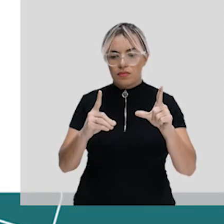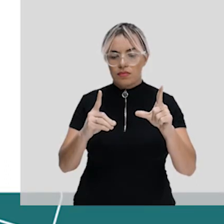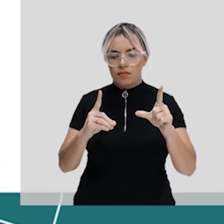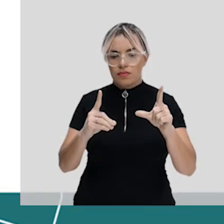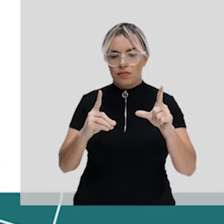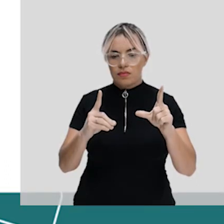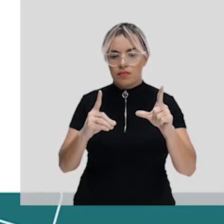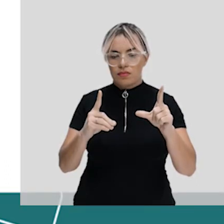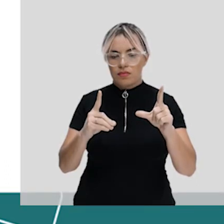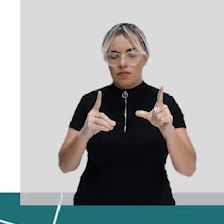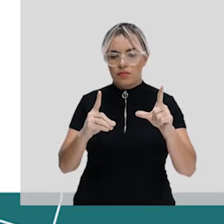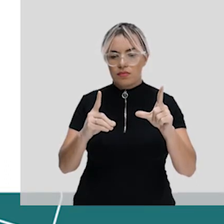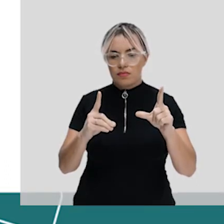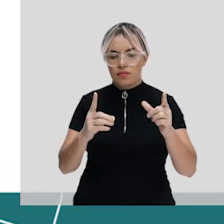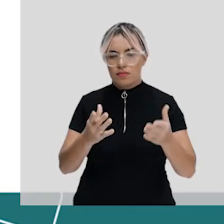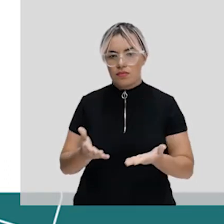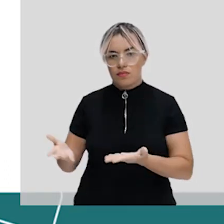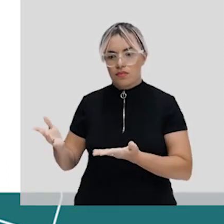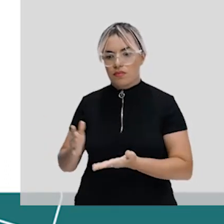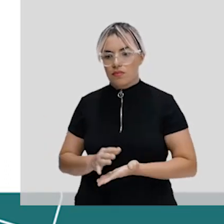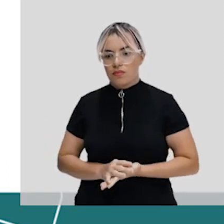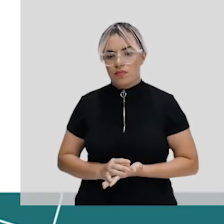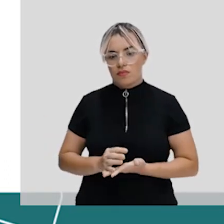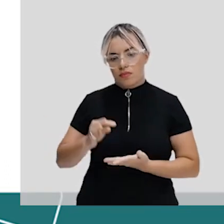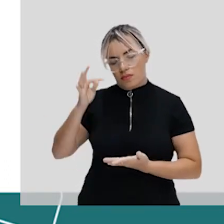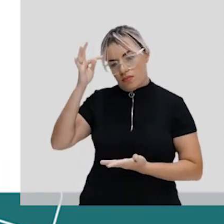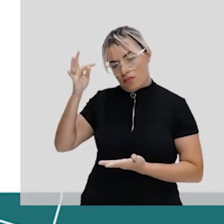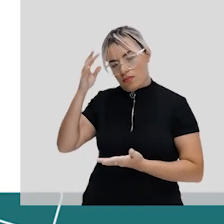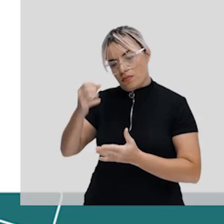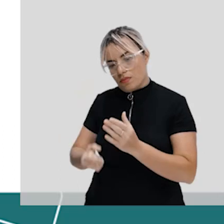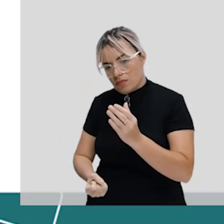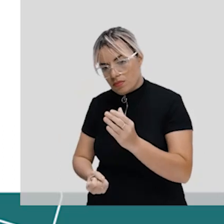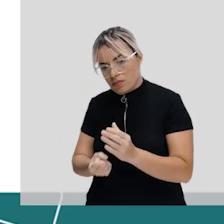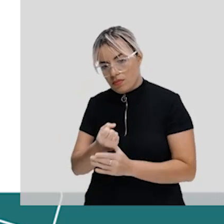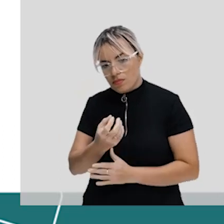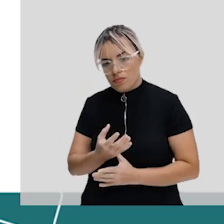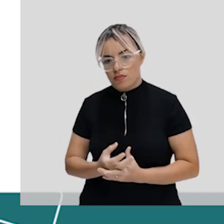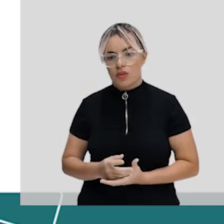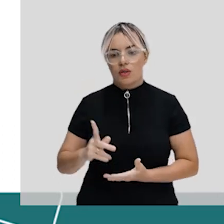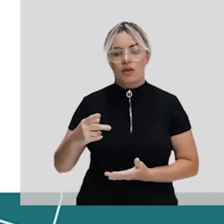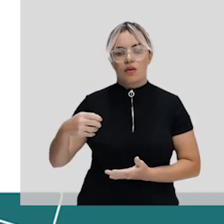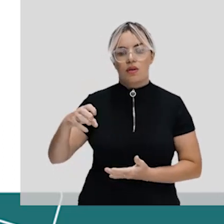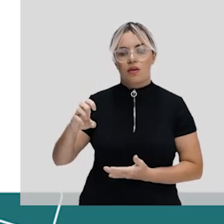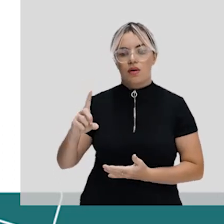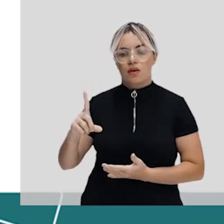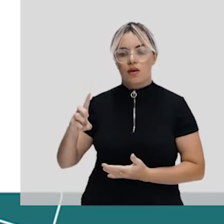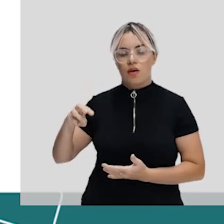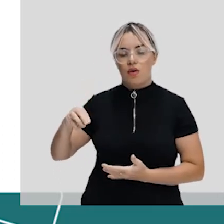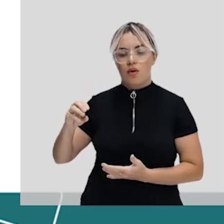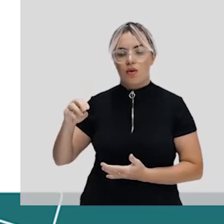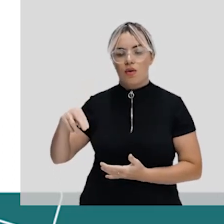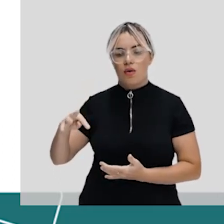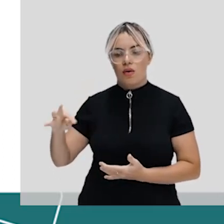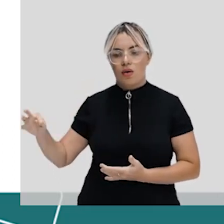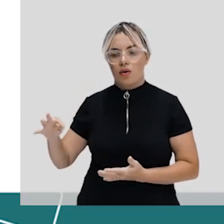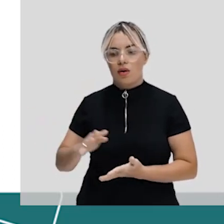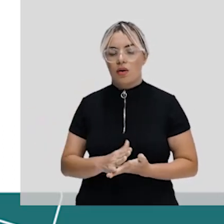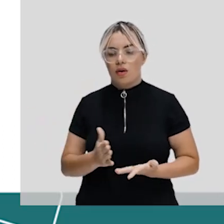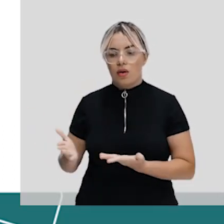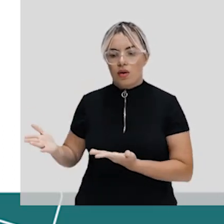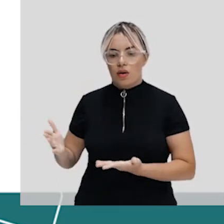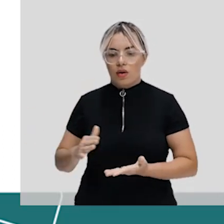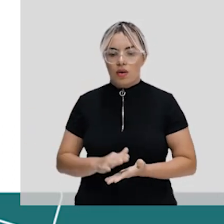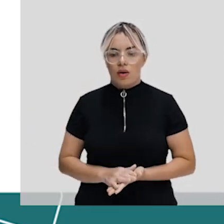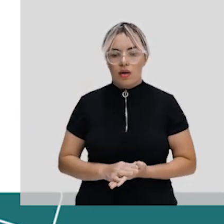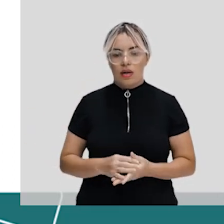trigo. Realmente, essa receita aqui foi criada por ele. Ele defendia que de camisas sujas e grãos de trigo poderia dar